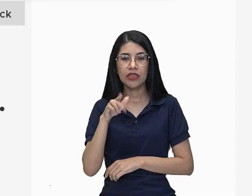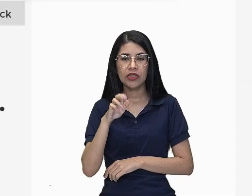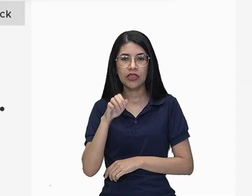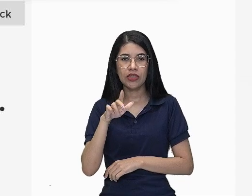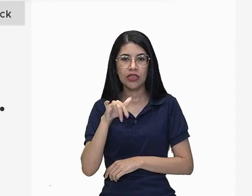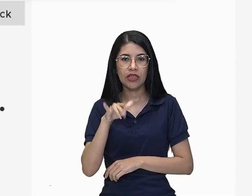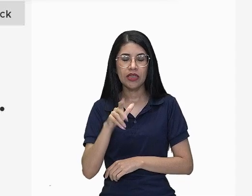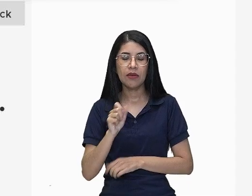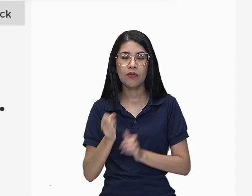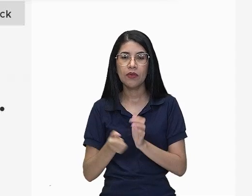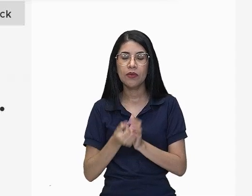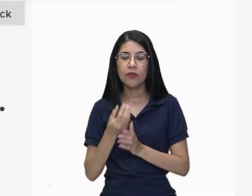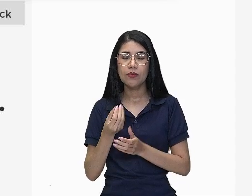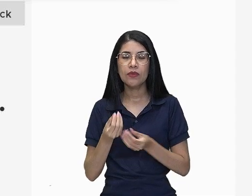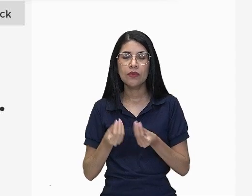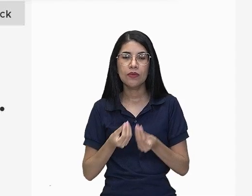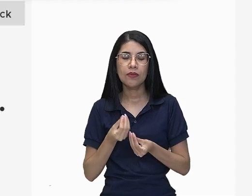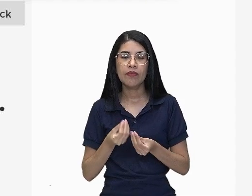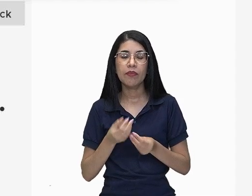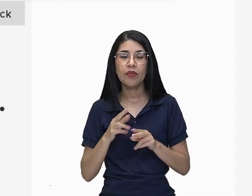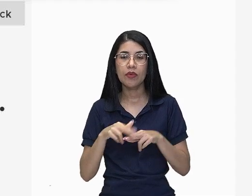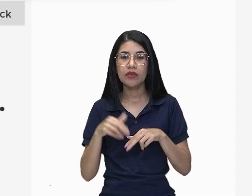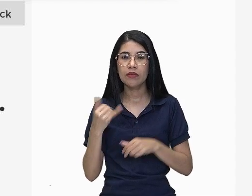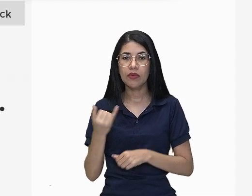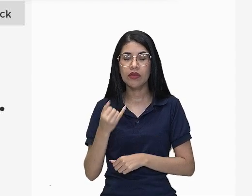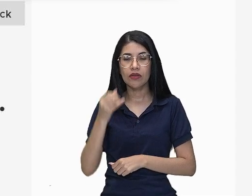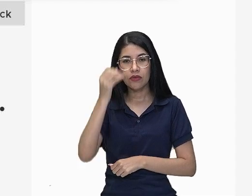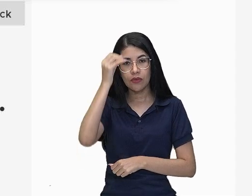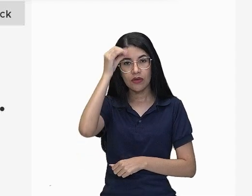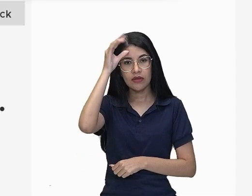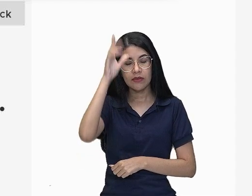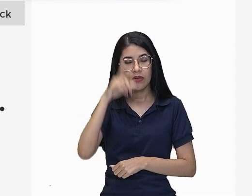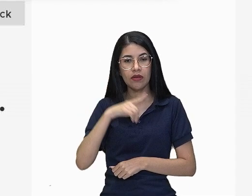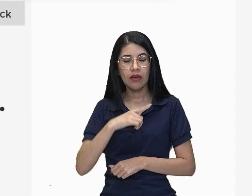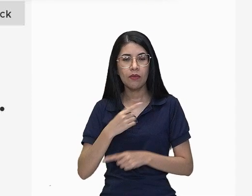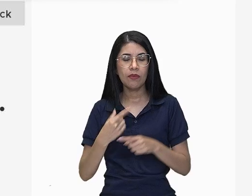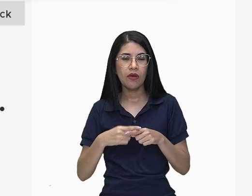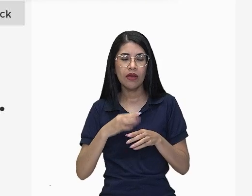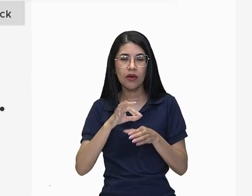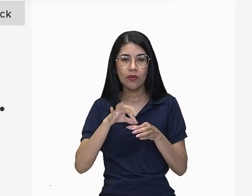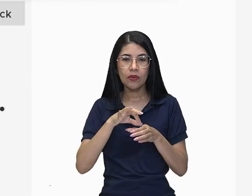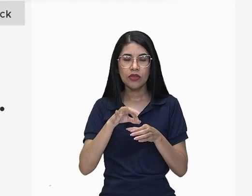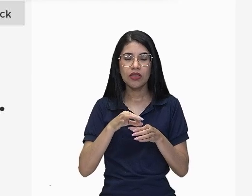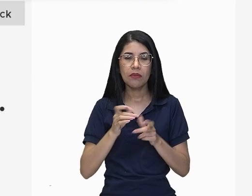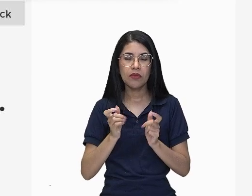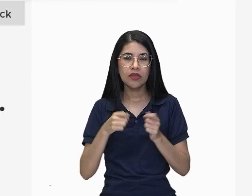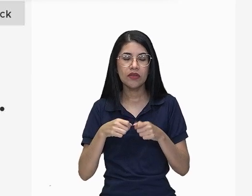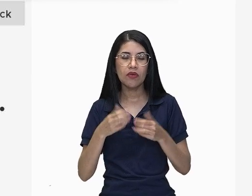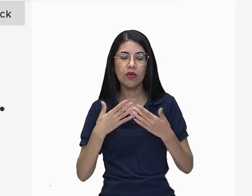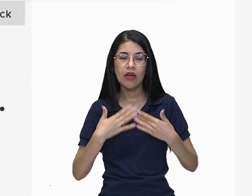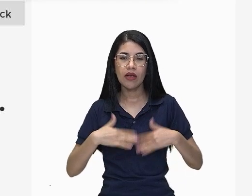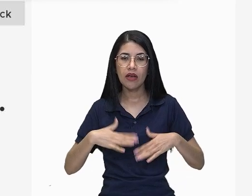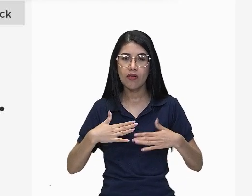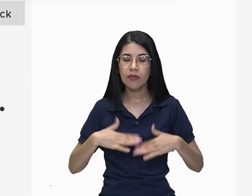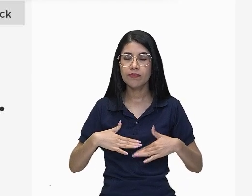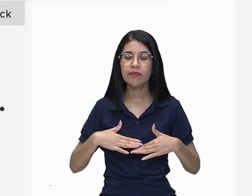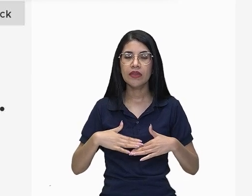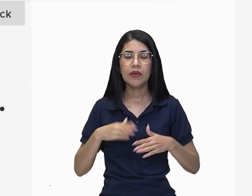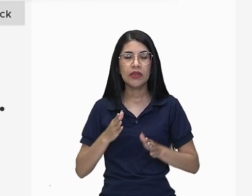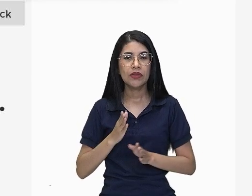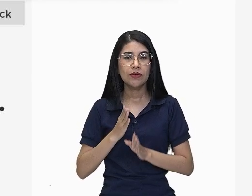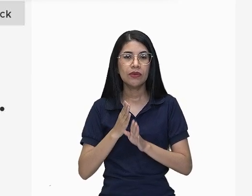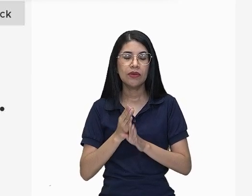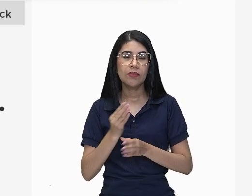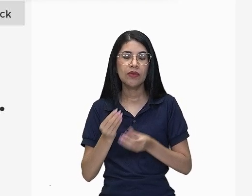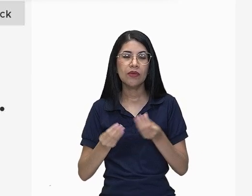efeito. Tá? Então é importante ter esse tipo de conhecimento, né? Por que o chá de camomila tem esse efeito calmante? E a gente descobre isso através